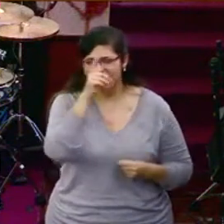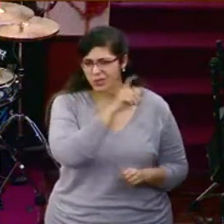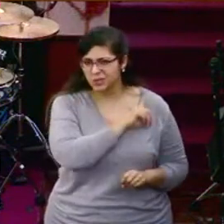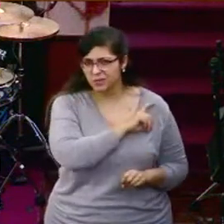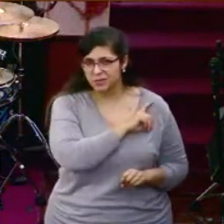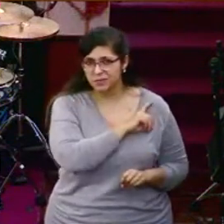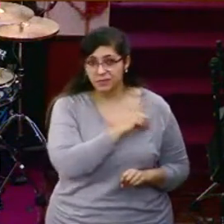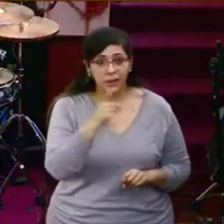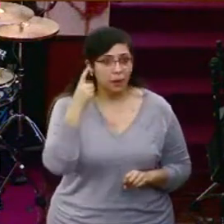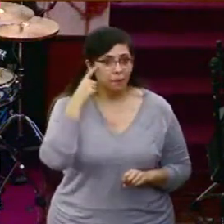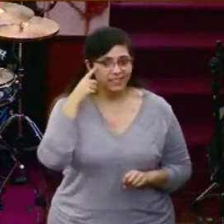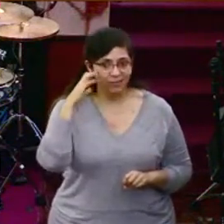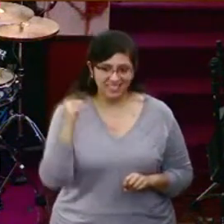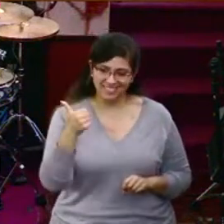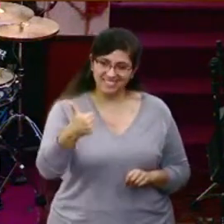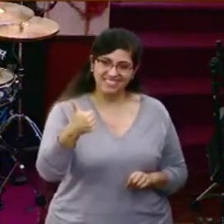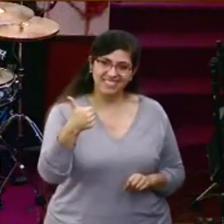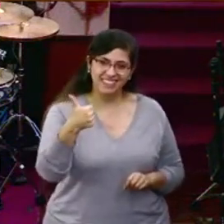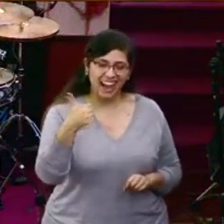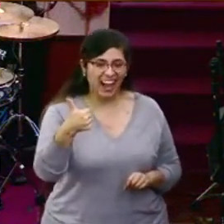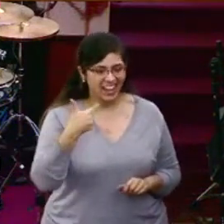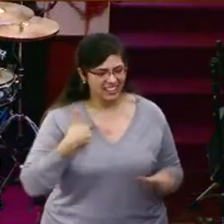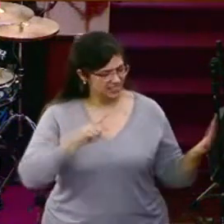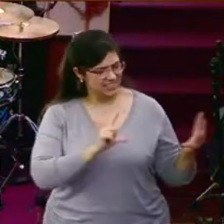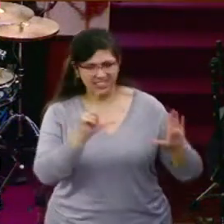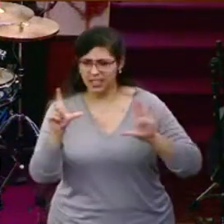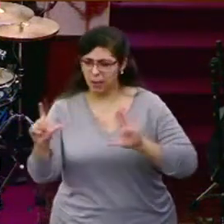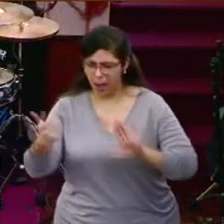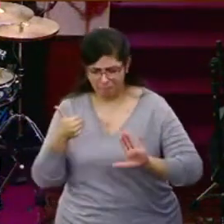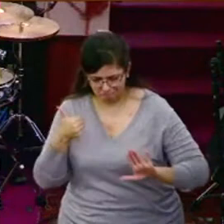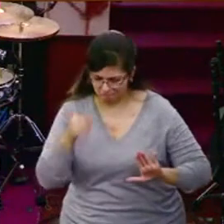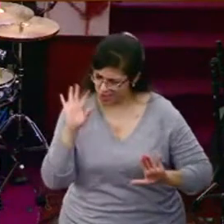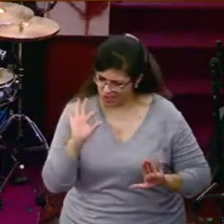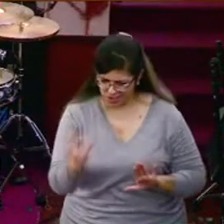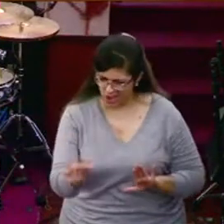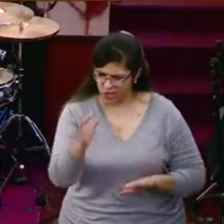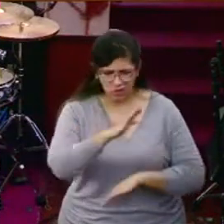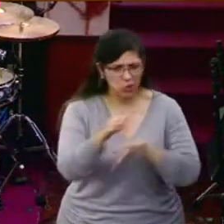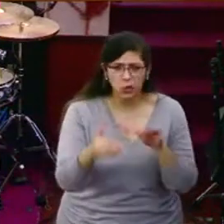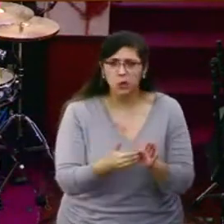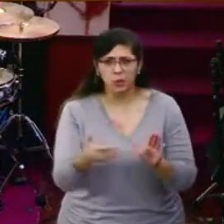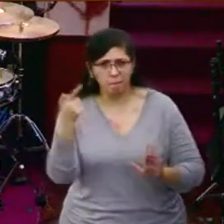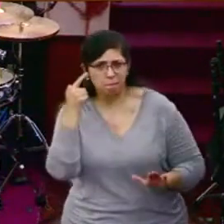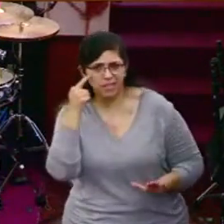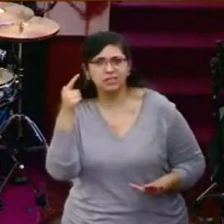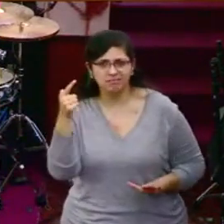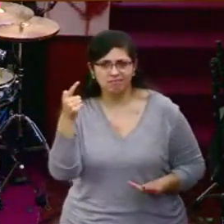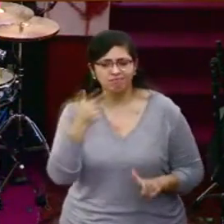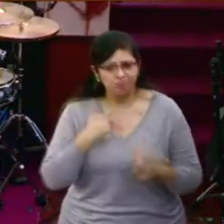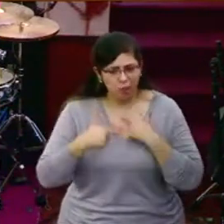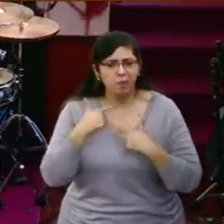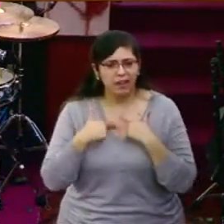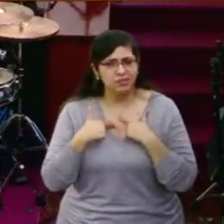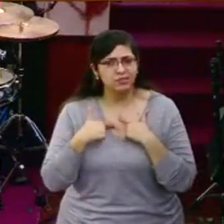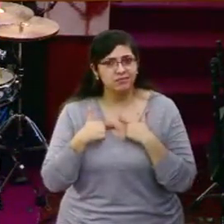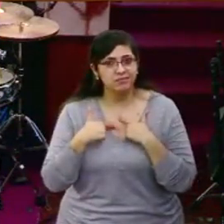pensamento positivo eu vou enfrentar essa semana vai dar certo ok isso tá no nosso querer